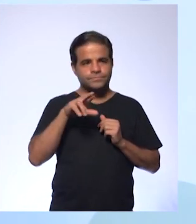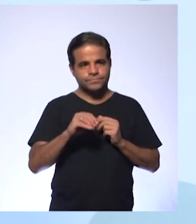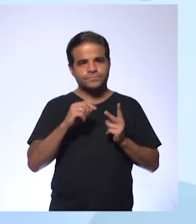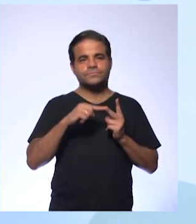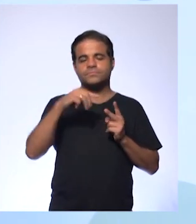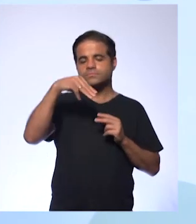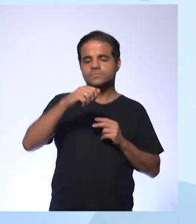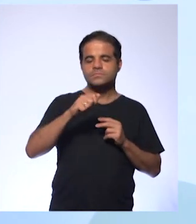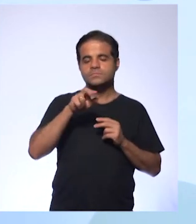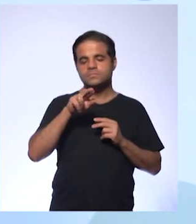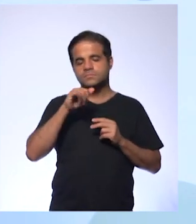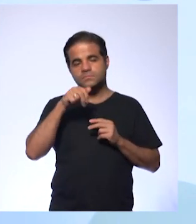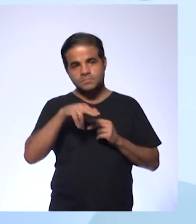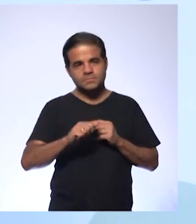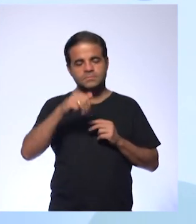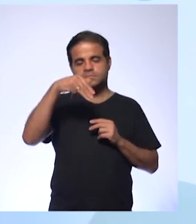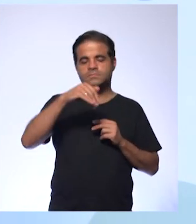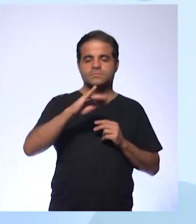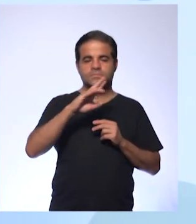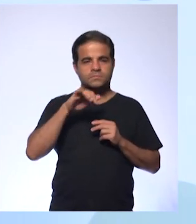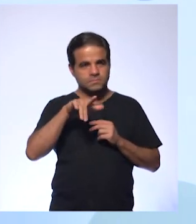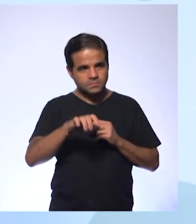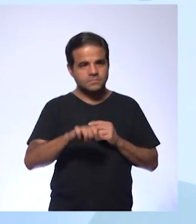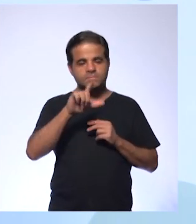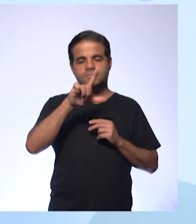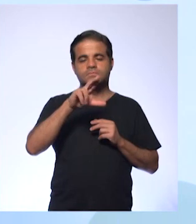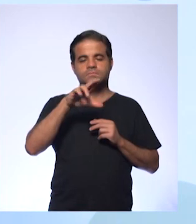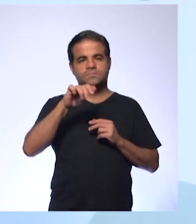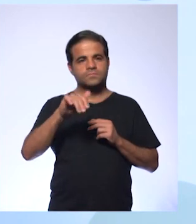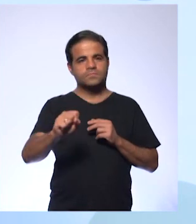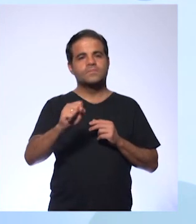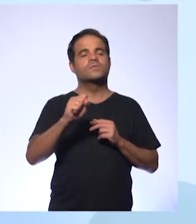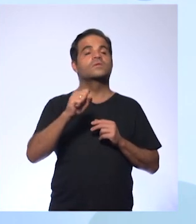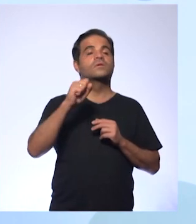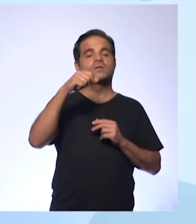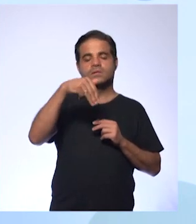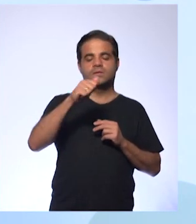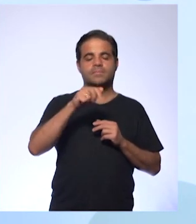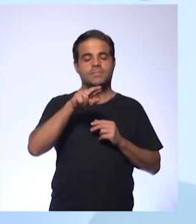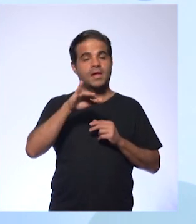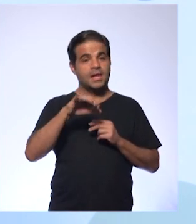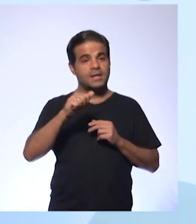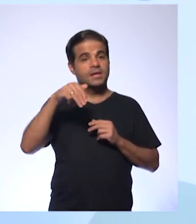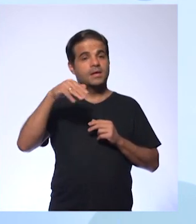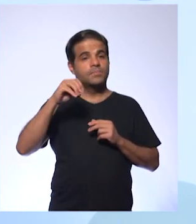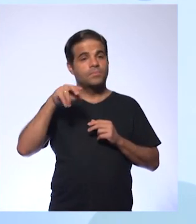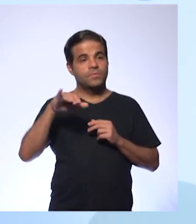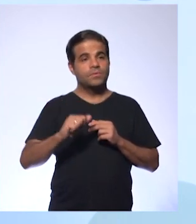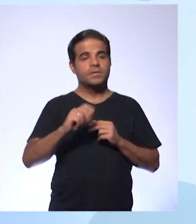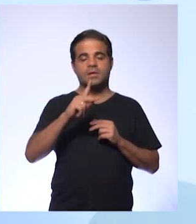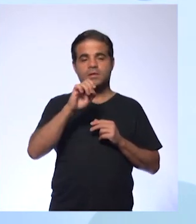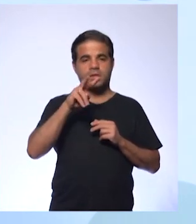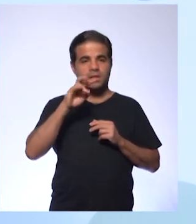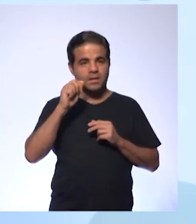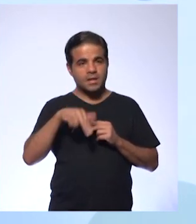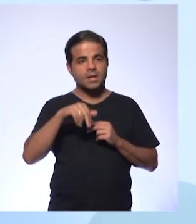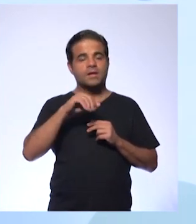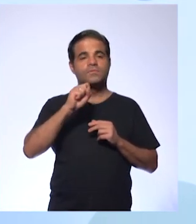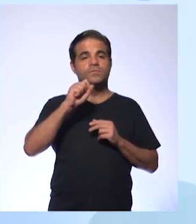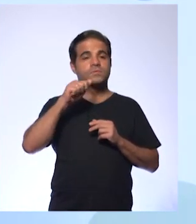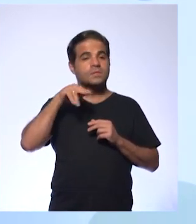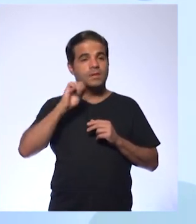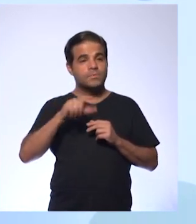a Mariana, a Michele, o Lucas, a Maria Mônica, o Kevin, o Samuel, o